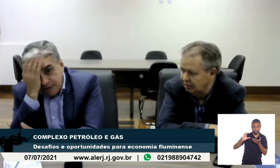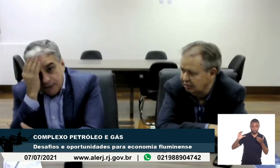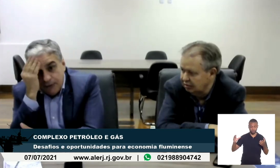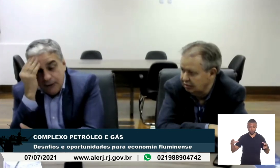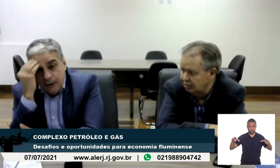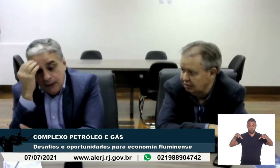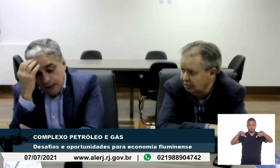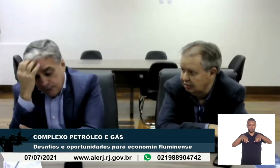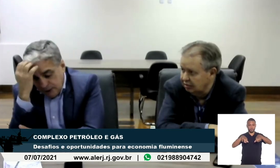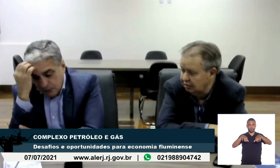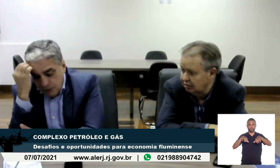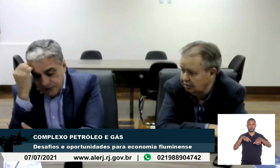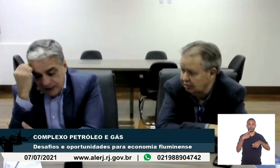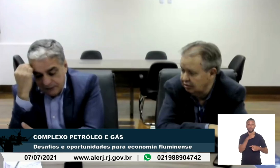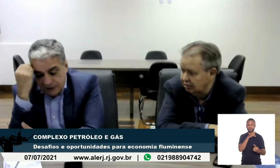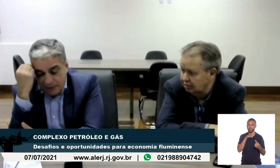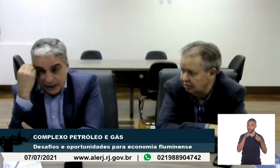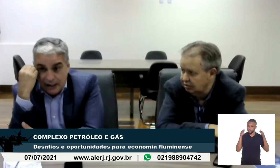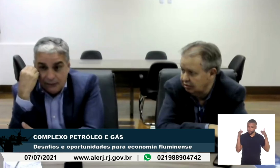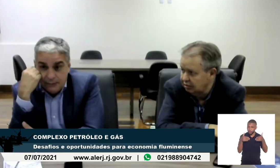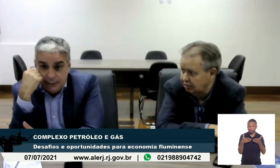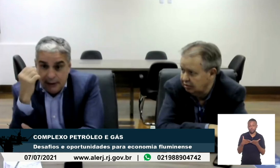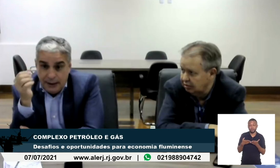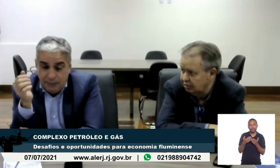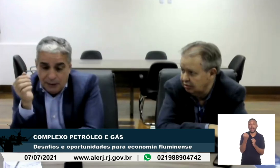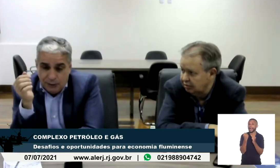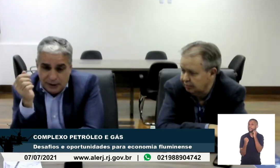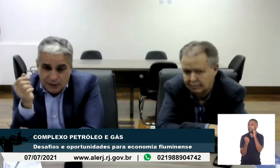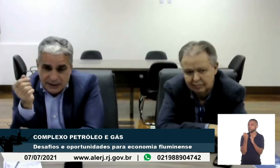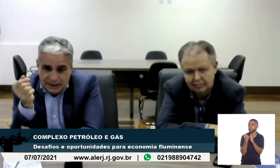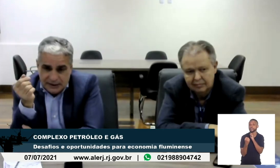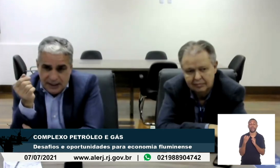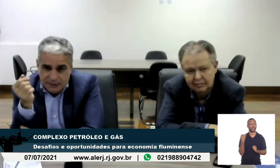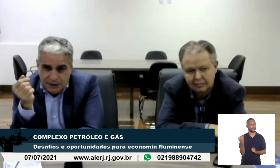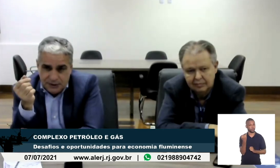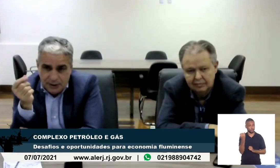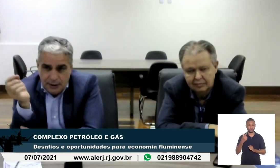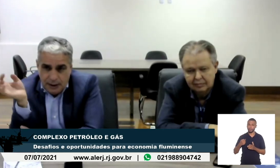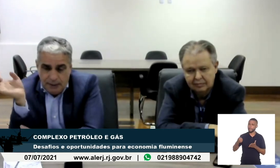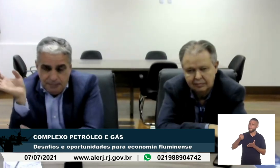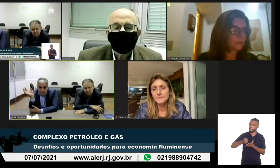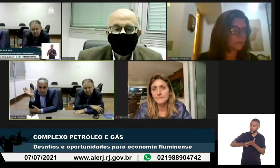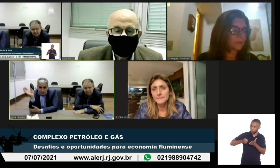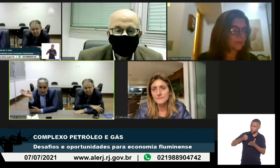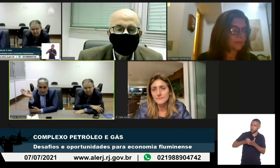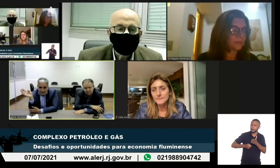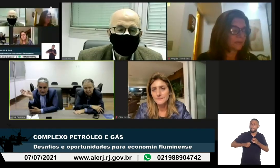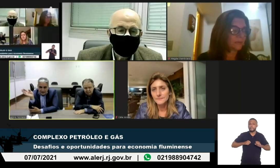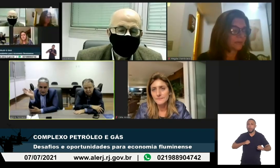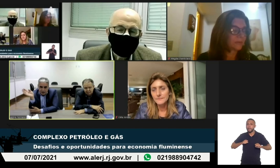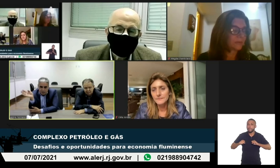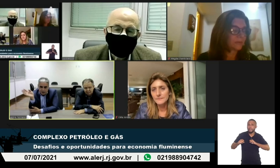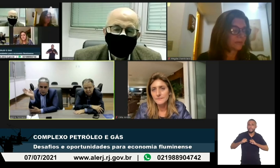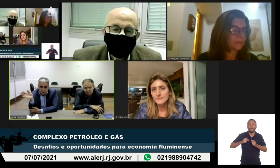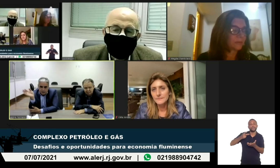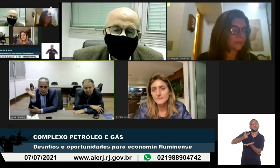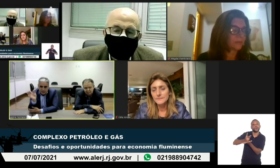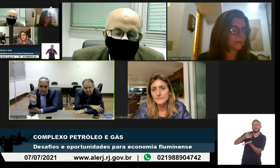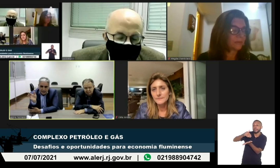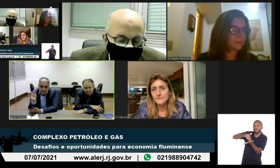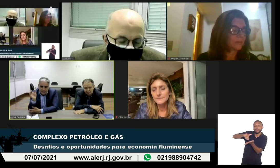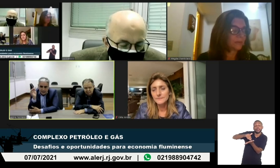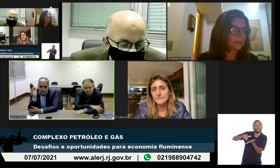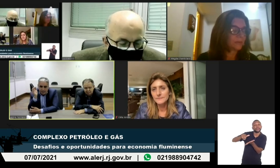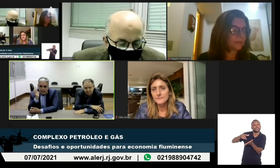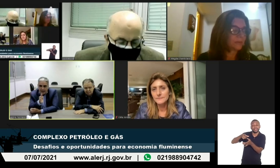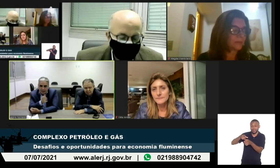indústria naval. Eu não tenho dúvida que é fundamental, é uma luta nossa grande, né, Luiz? Mesmo na fazenda, de ter uma estrutura